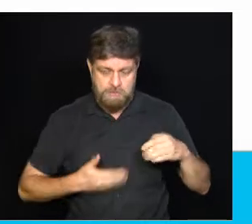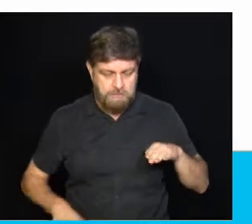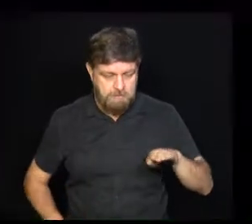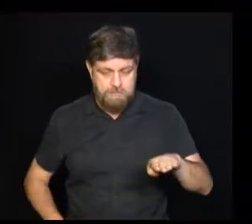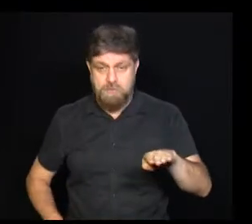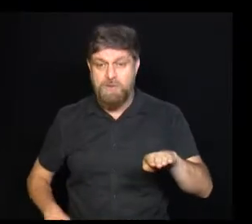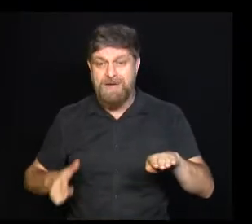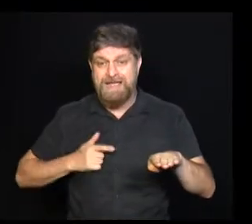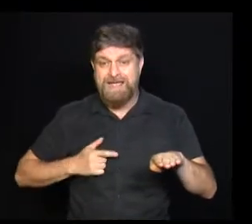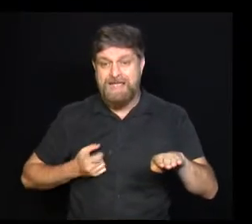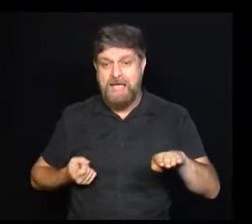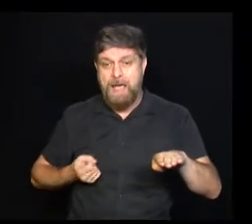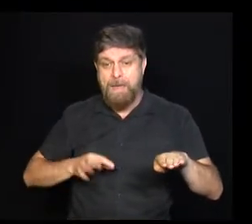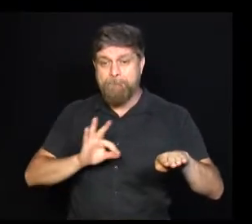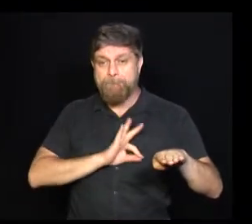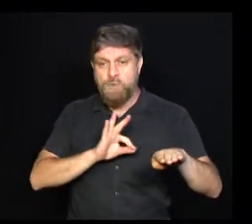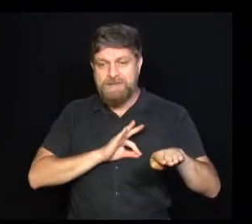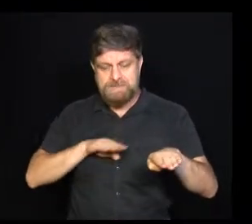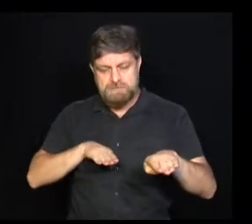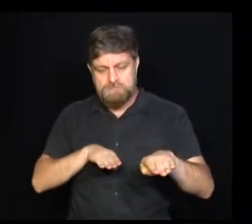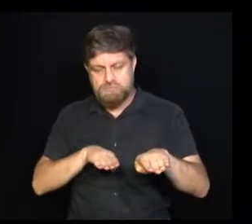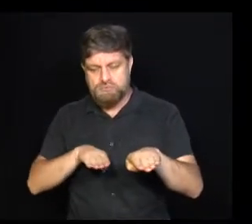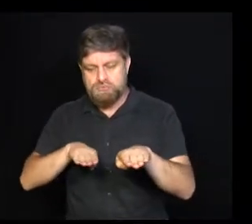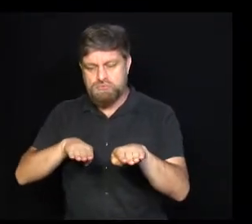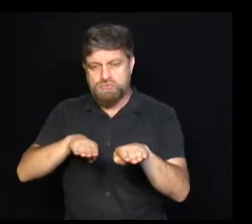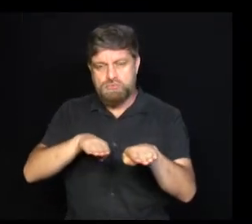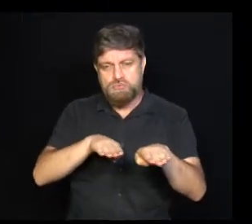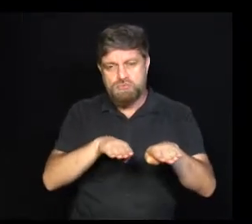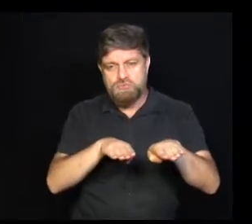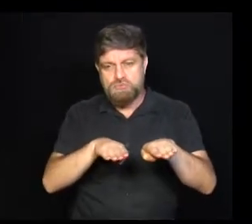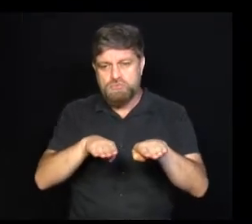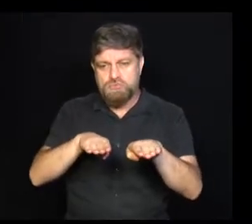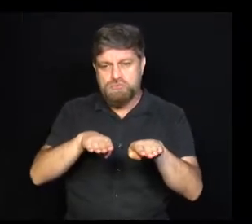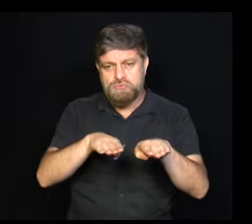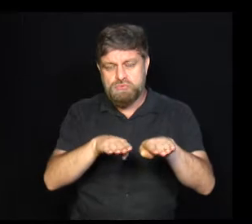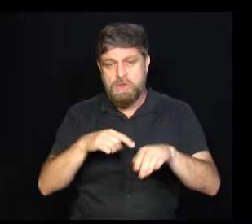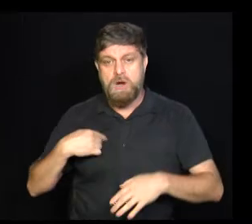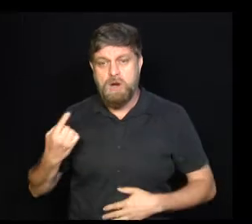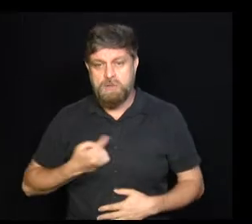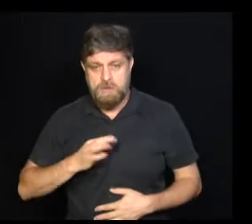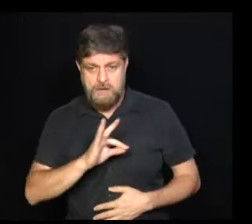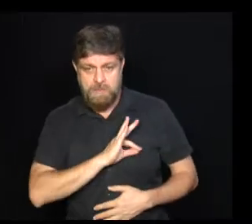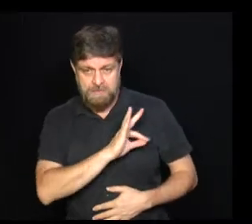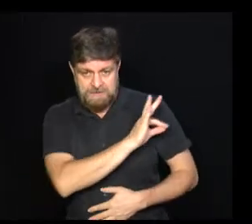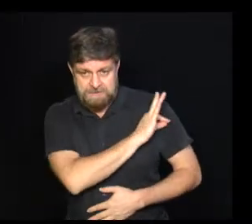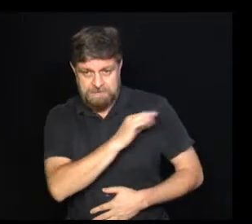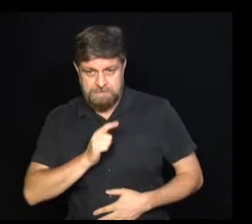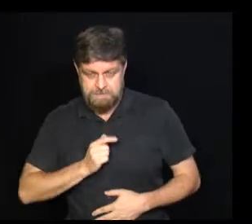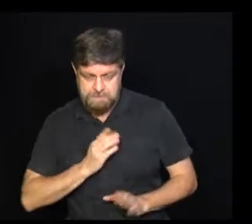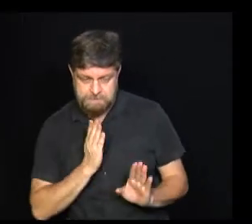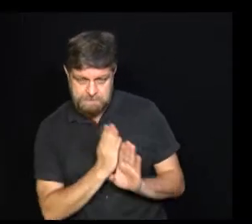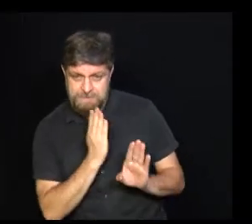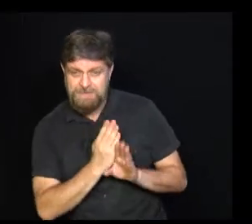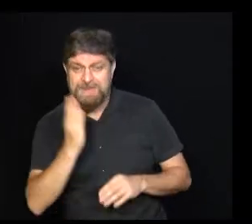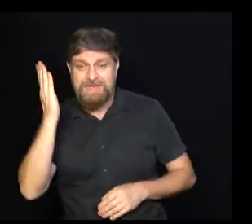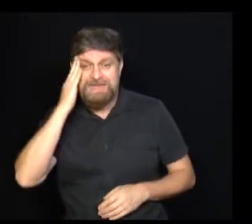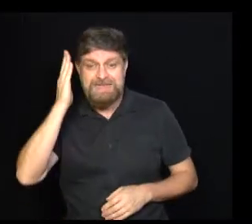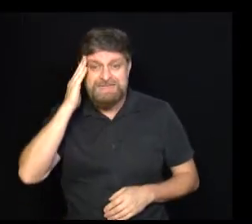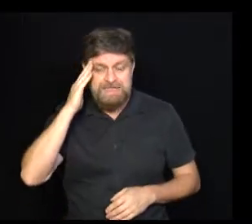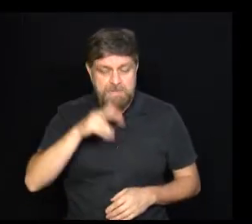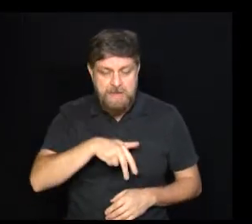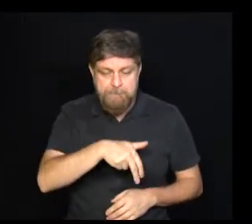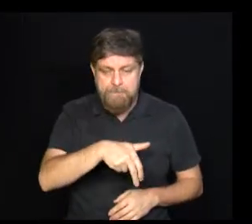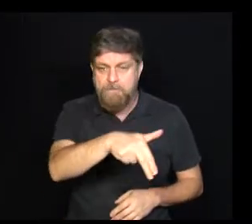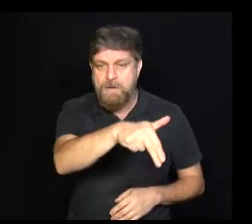do coletivo ou uma outra situação assim, nós vamos continuar identificando qual o trajeto que ela